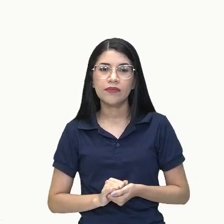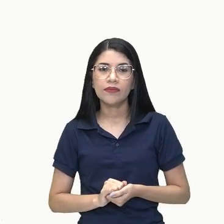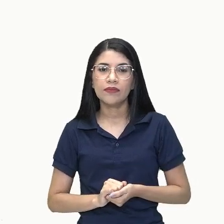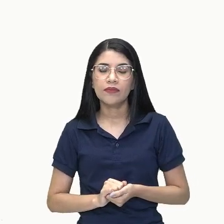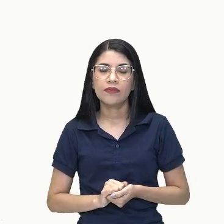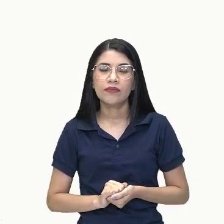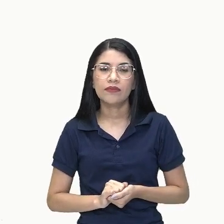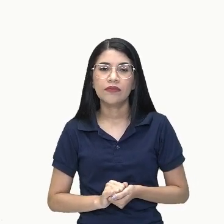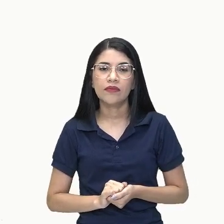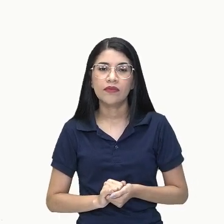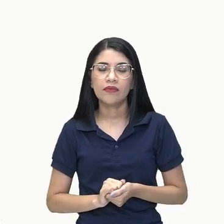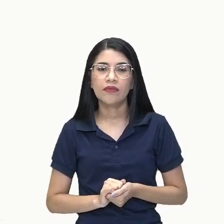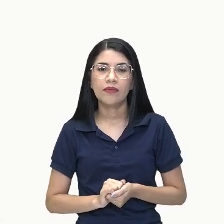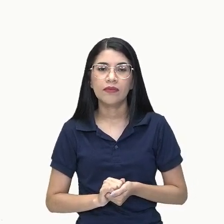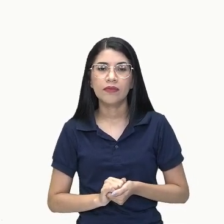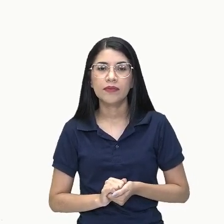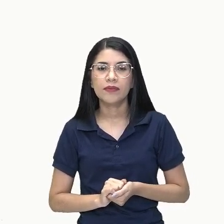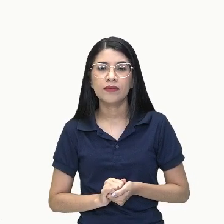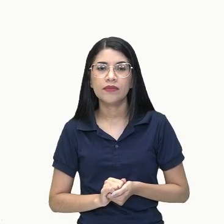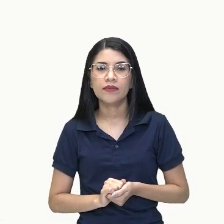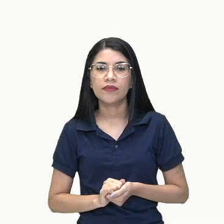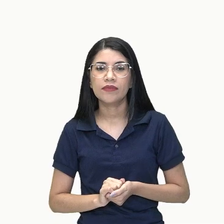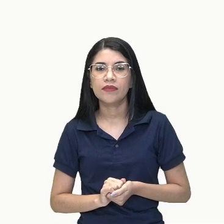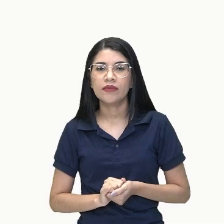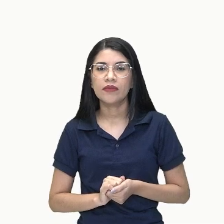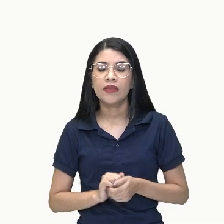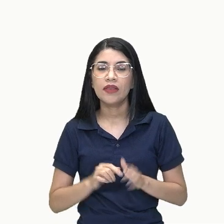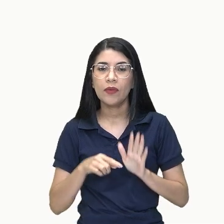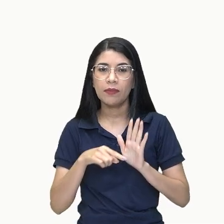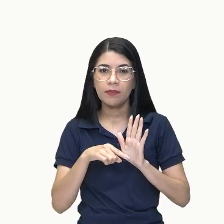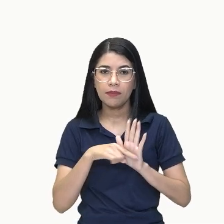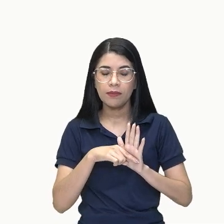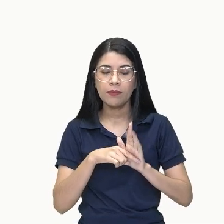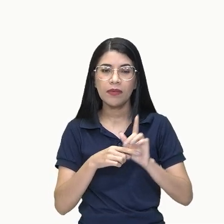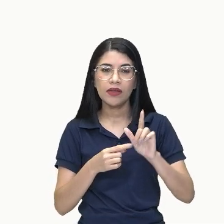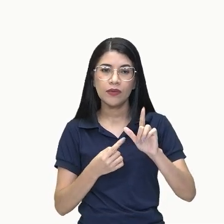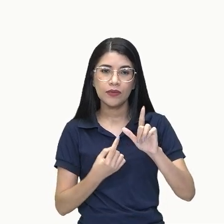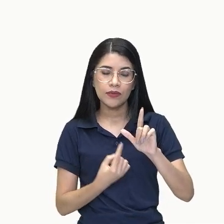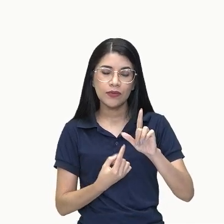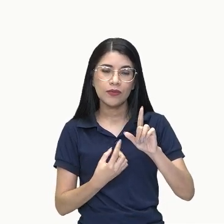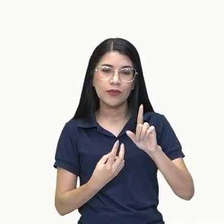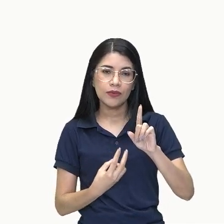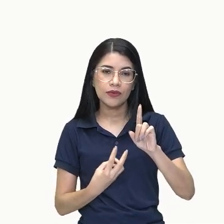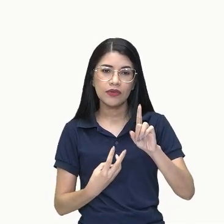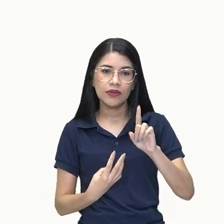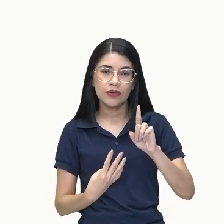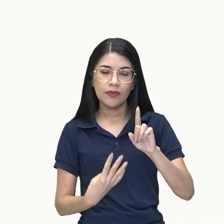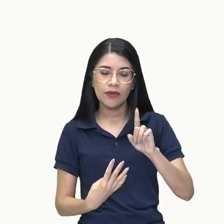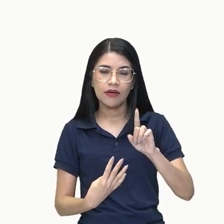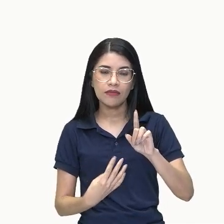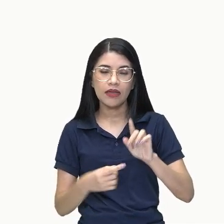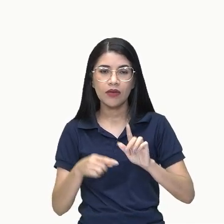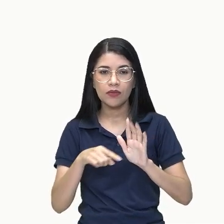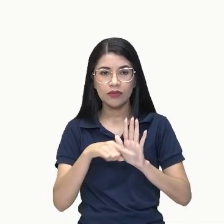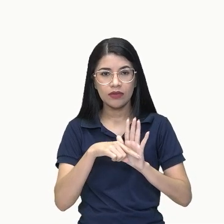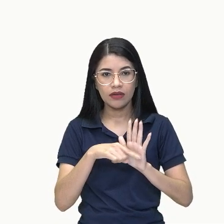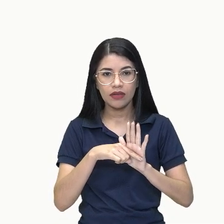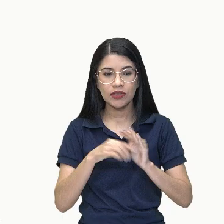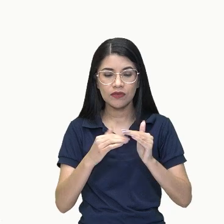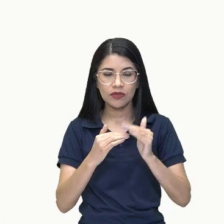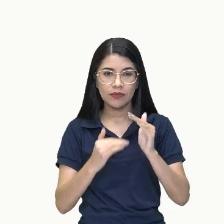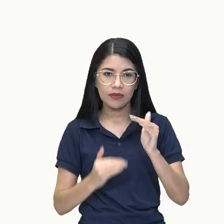-1. Tudo bem? Bem aqui, antes do 2, nós temos que ter aí o -1. Então, não